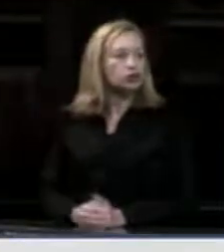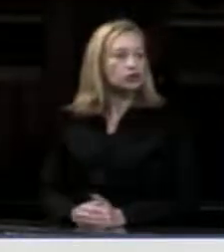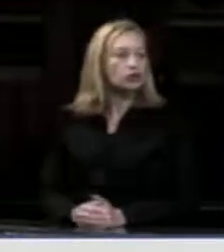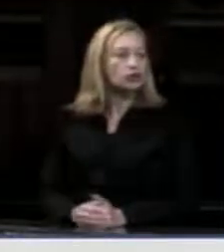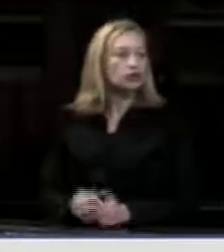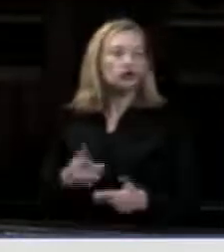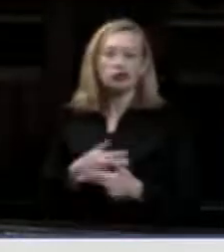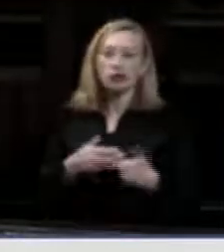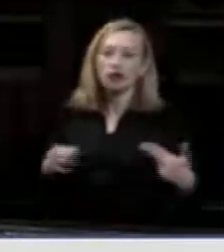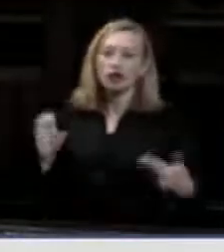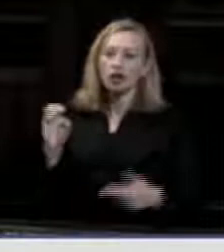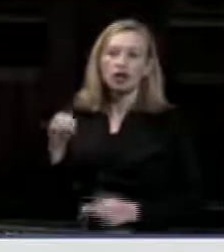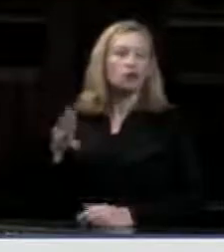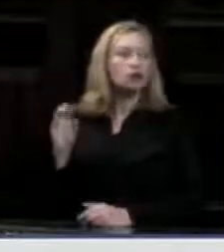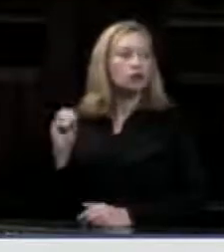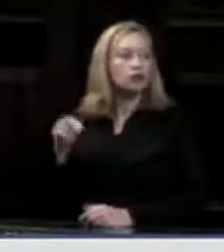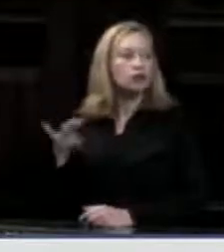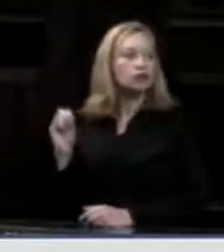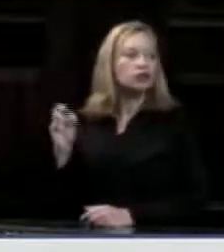economistas,